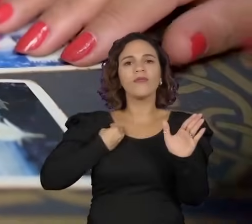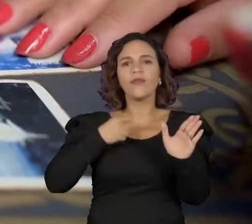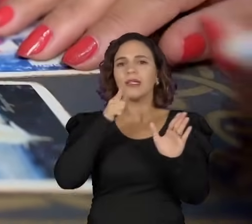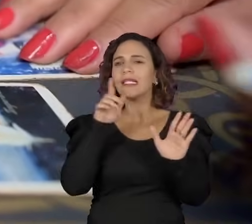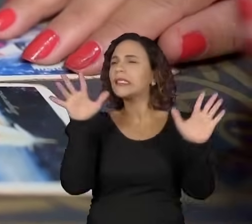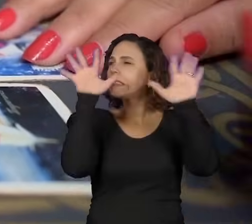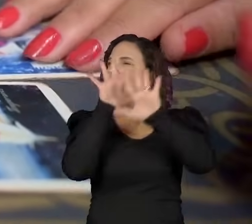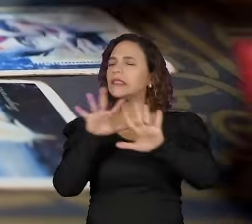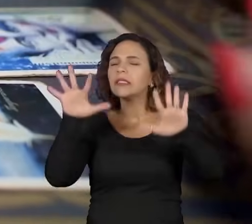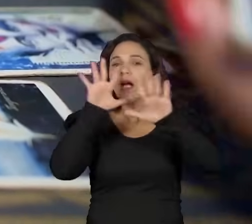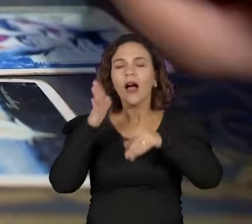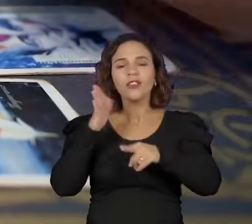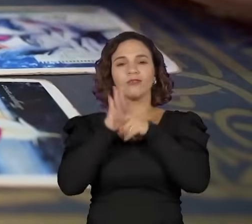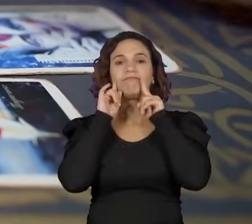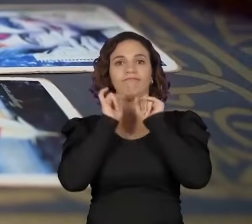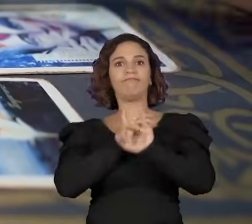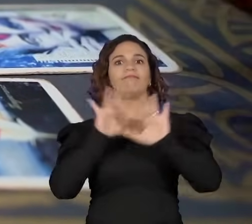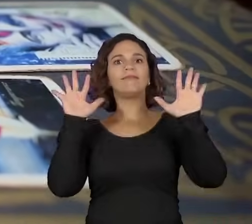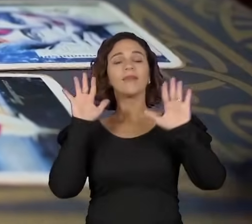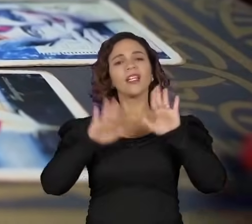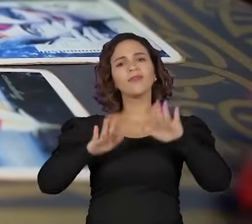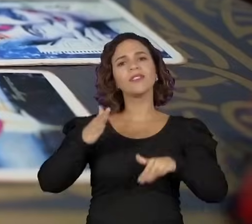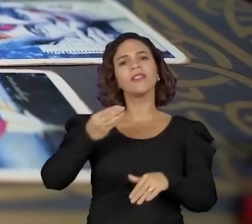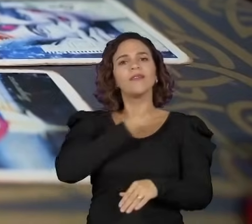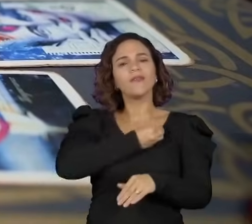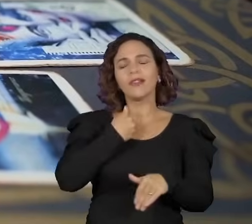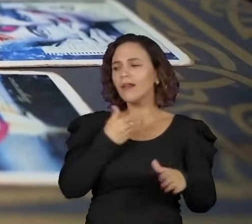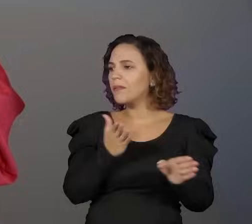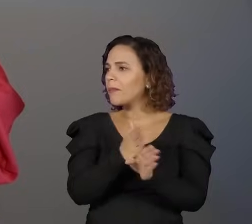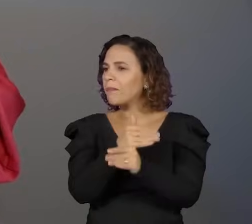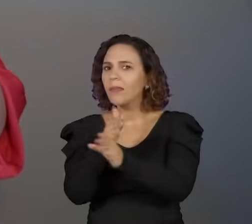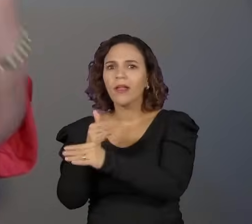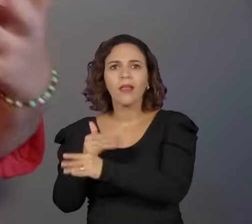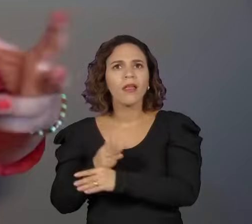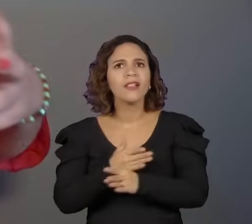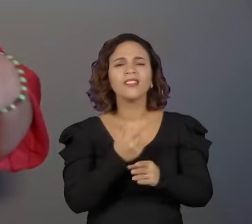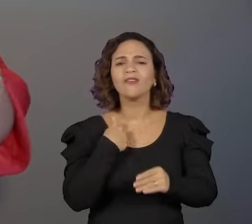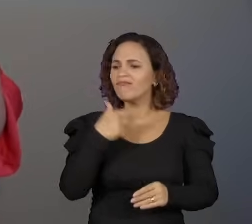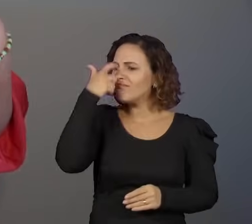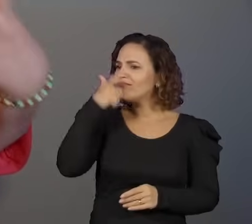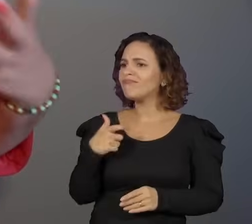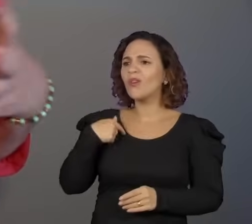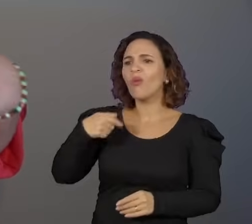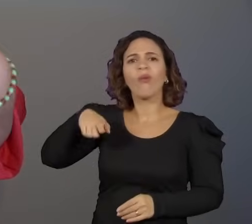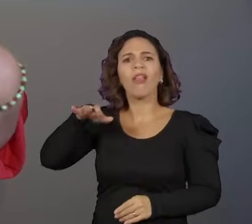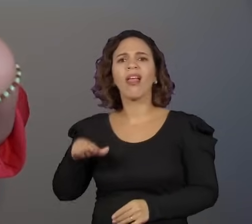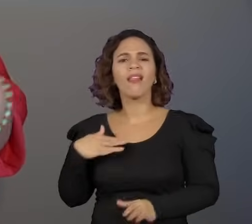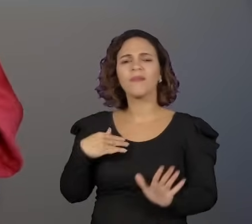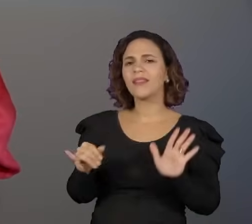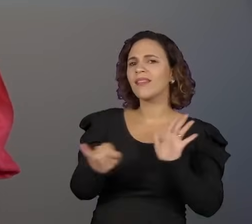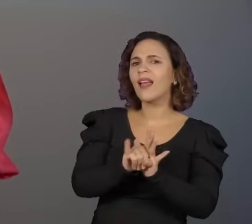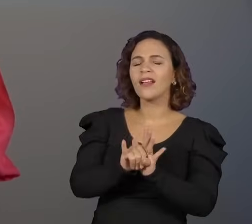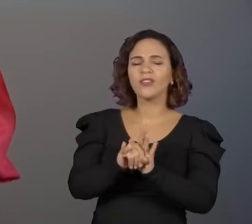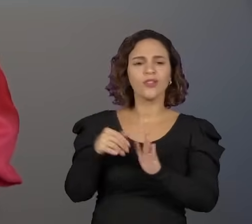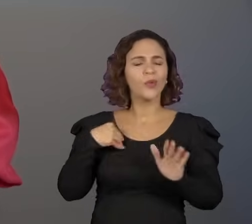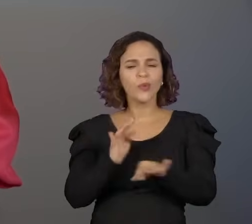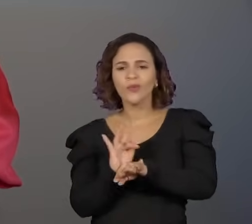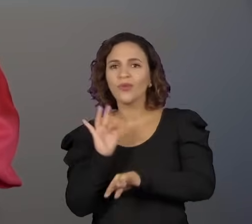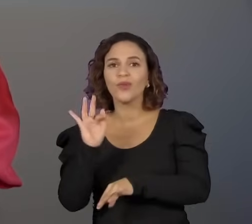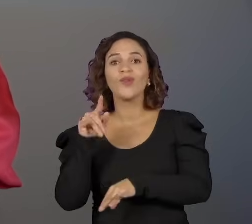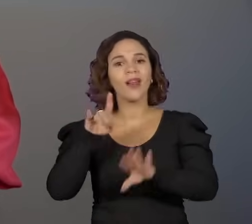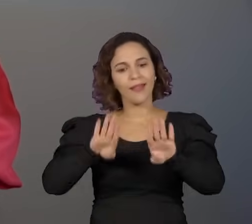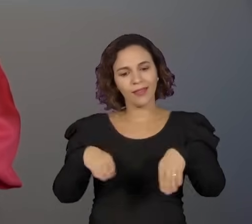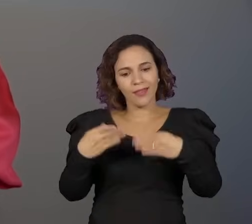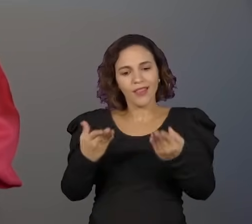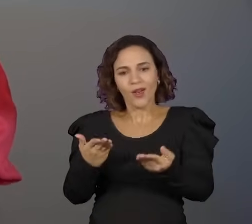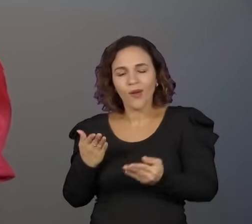possa estar vivenciando. Tem momentos da vida em que a gente se perde um pouco, né? Que você fica, quem eu sou? O que eu faço? Para onde eu vou? O tarô ele te